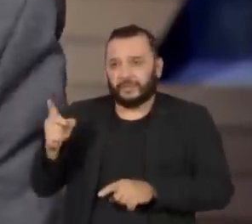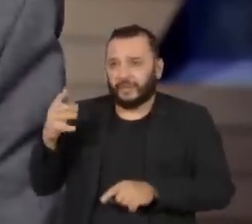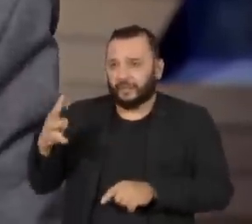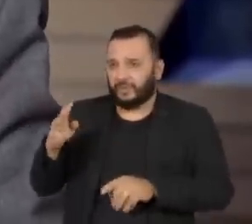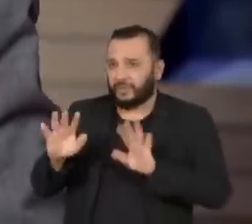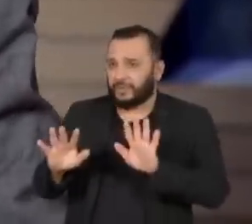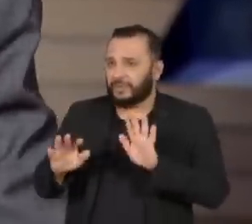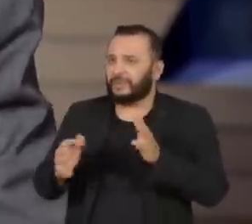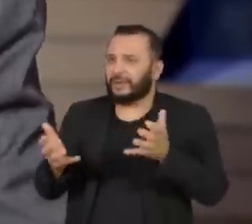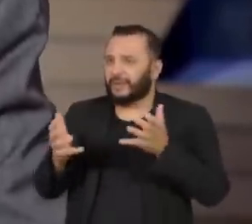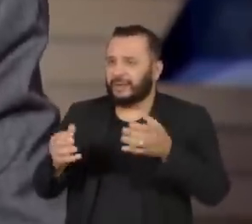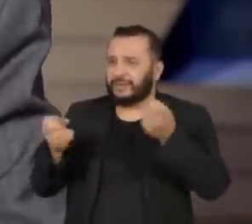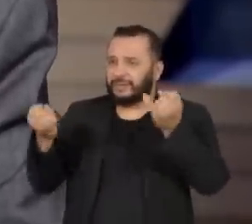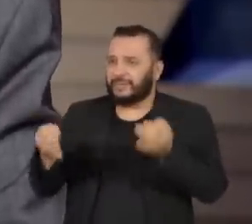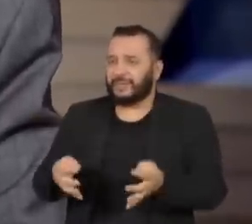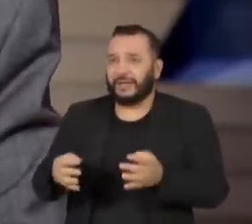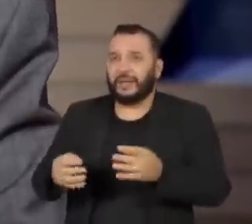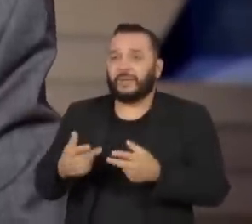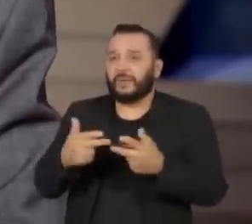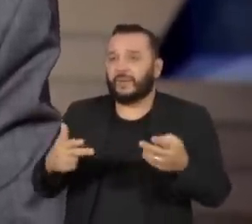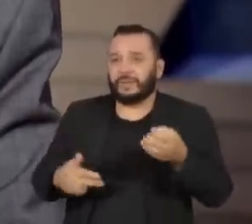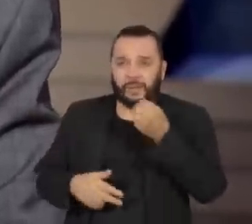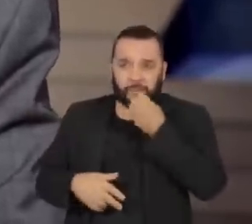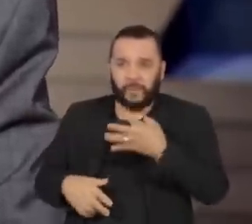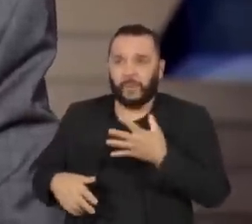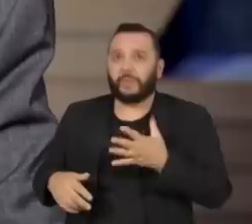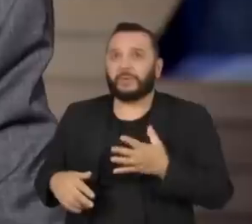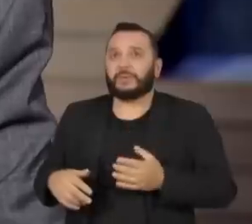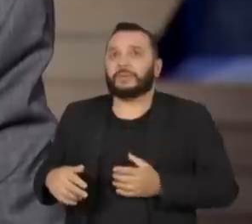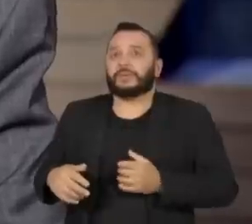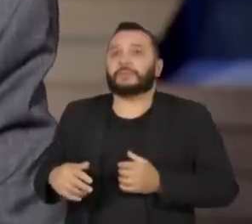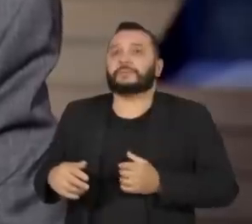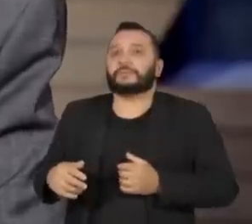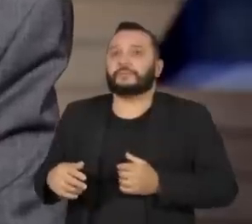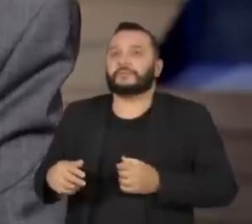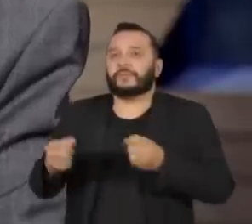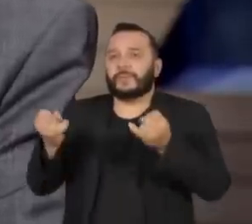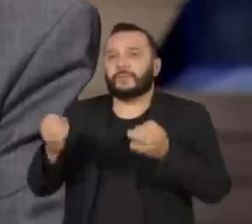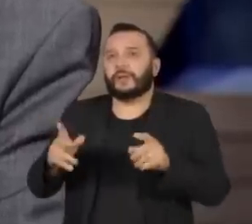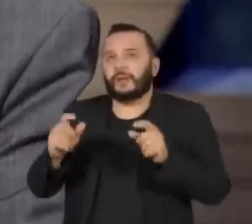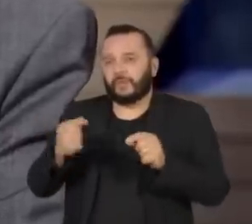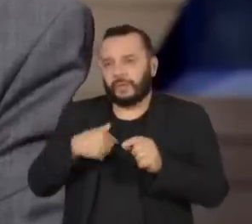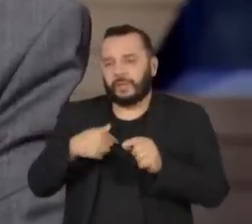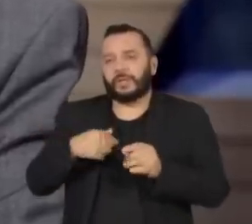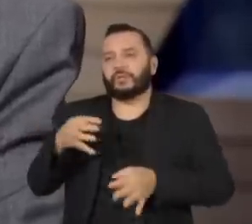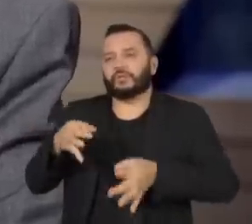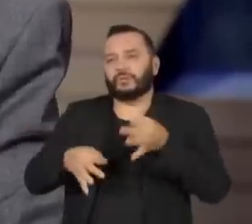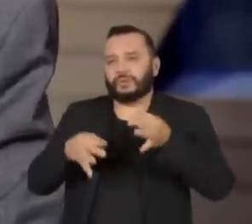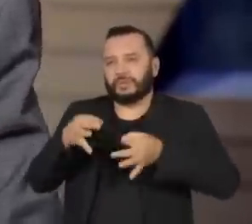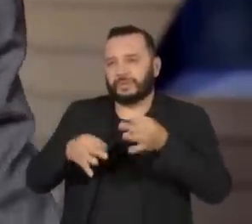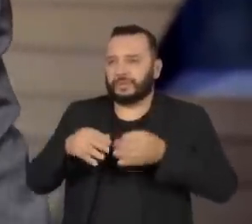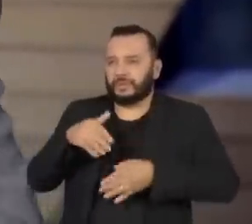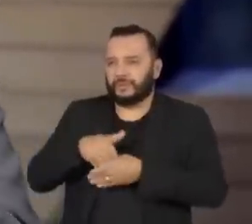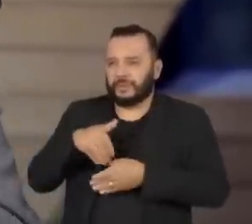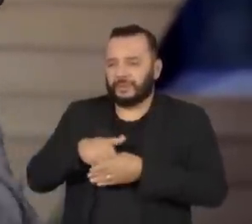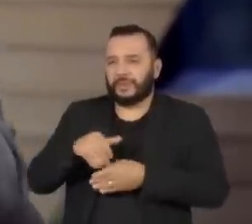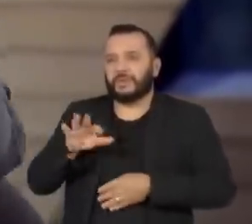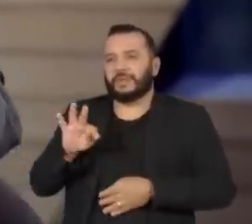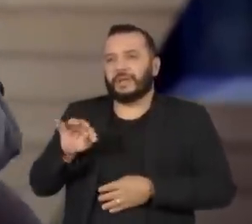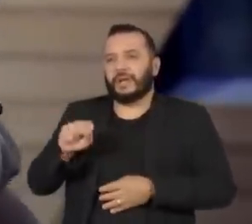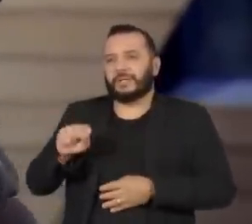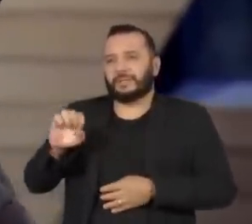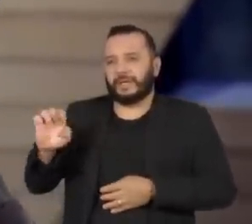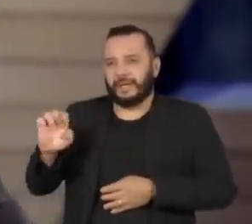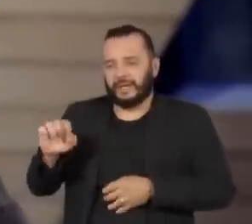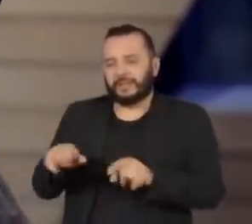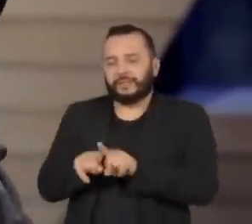queria falar uma coisa boa, eu acho que é sempre bom, falar da Justiça Eleitoral. É, que completou